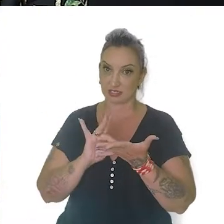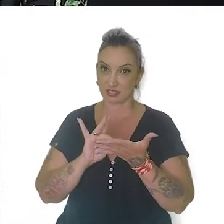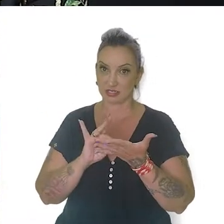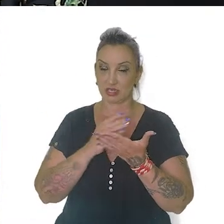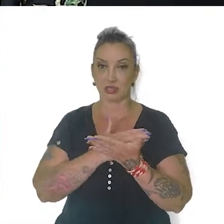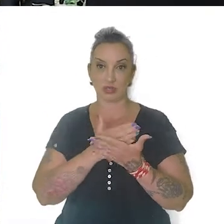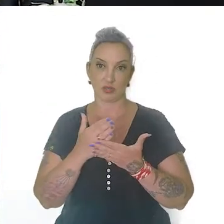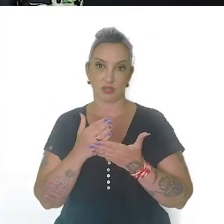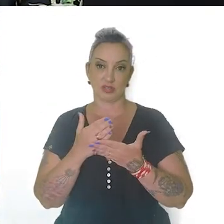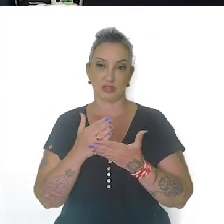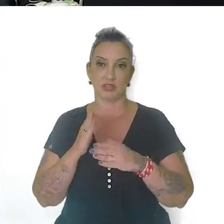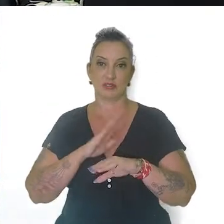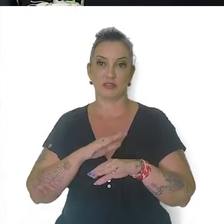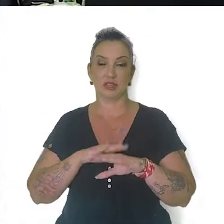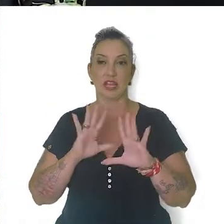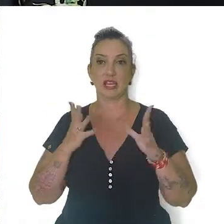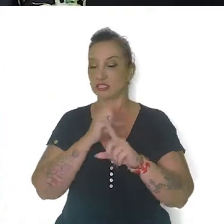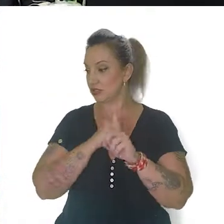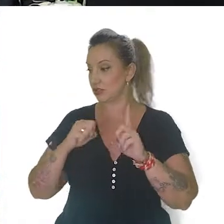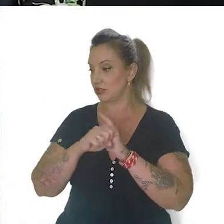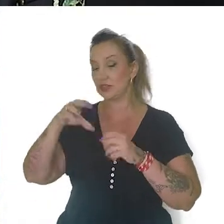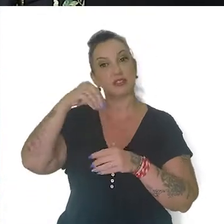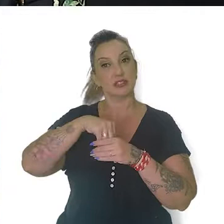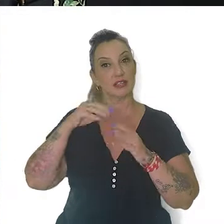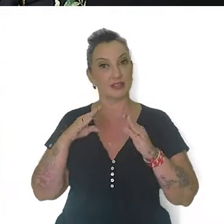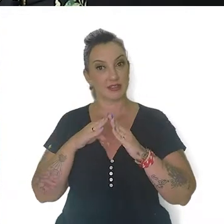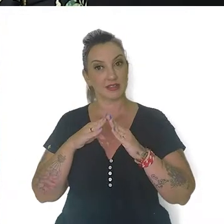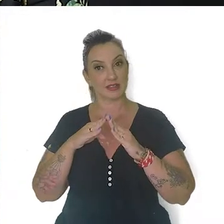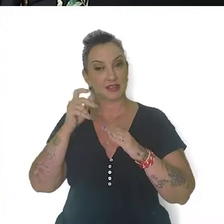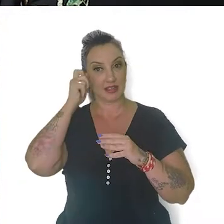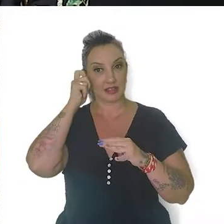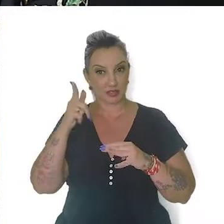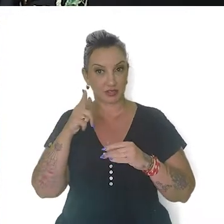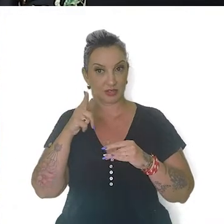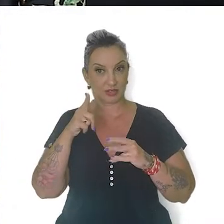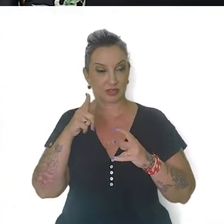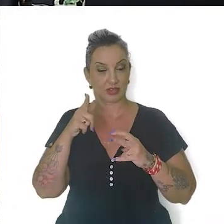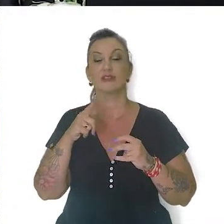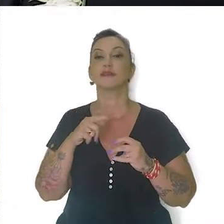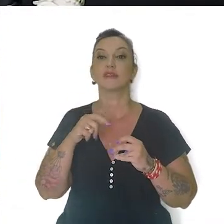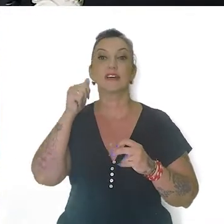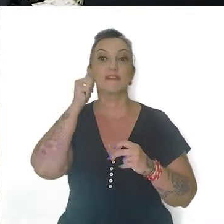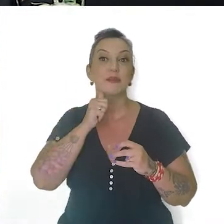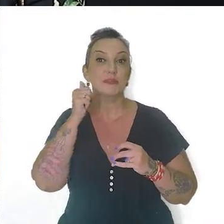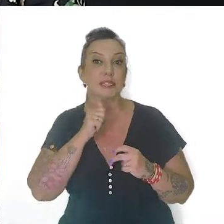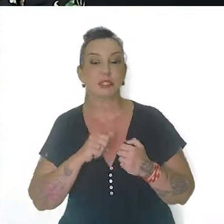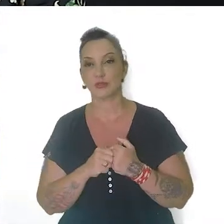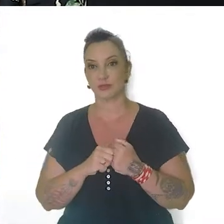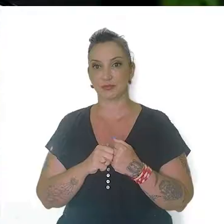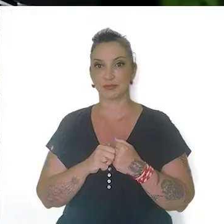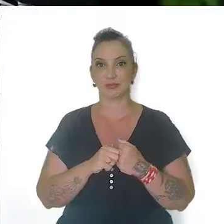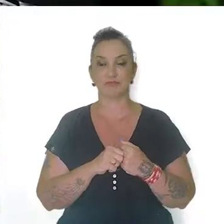na realidade ele nasceu fazendo uma ação social dentro da casa de cultura, casa de abrigo